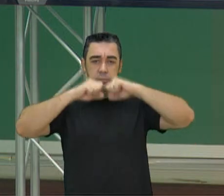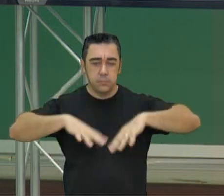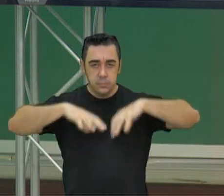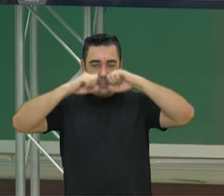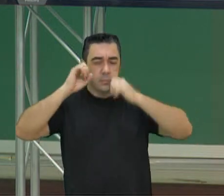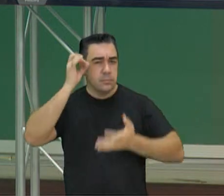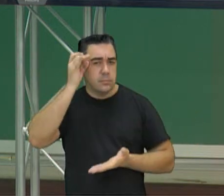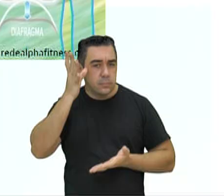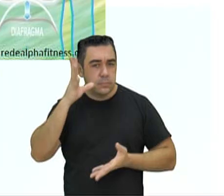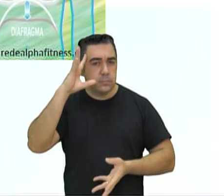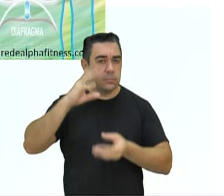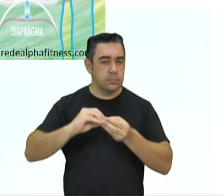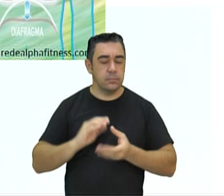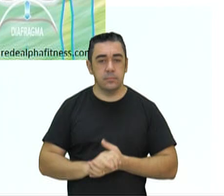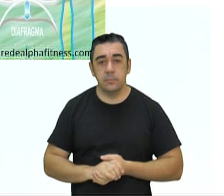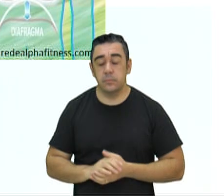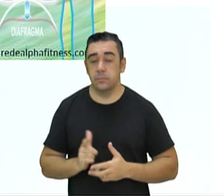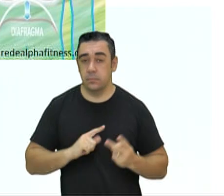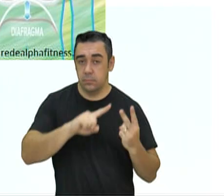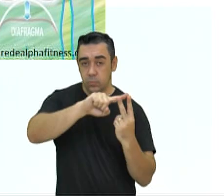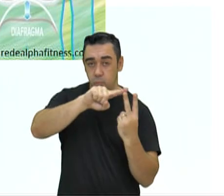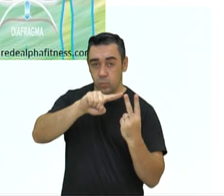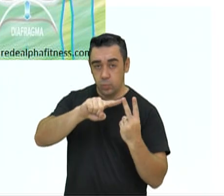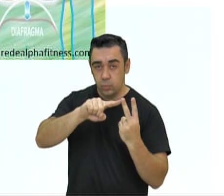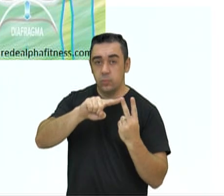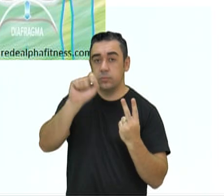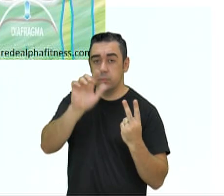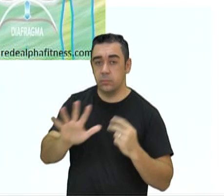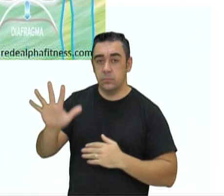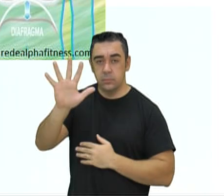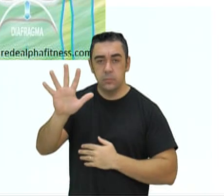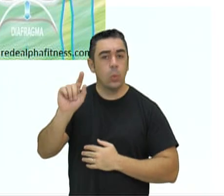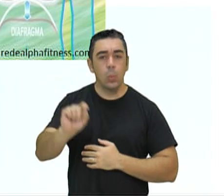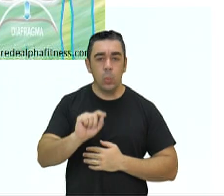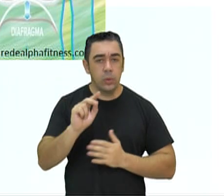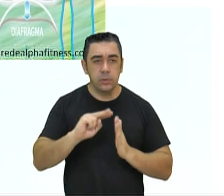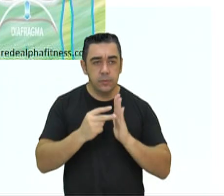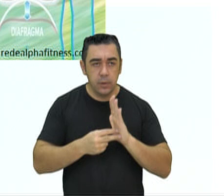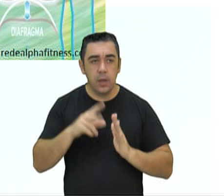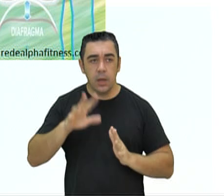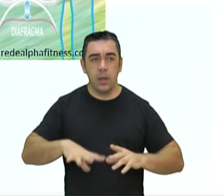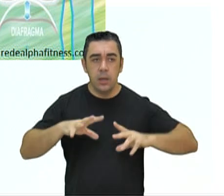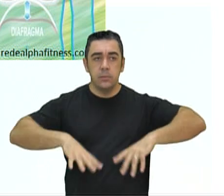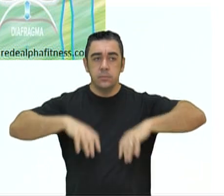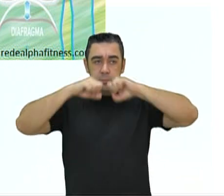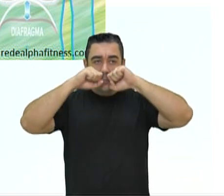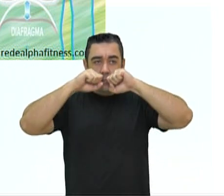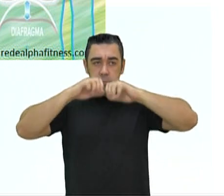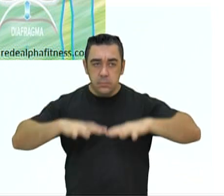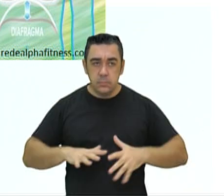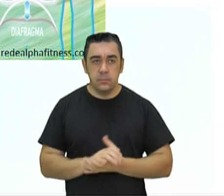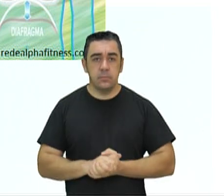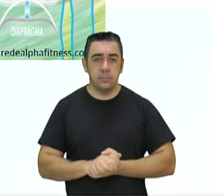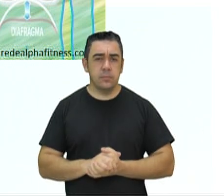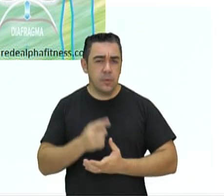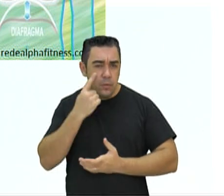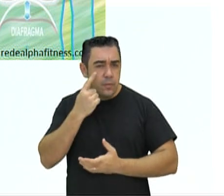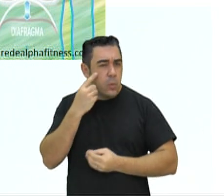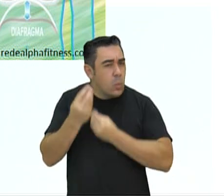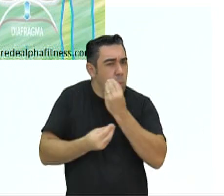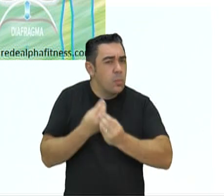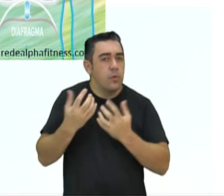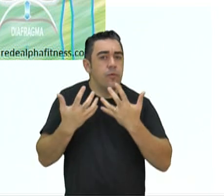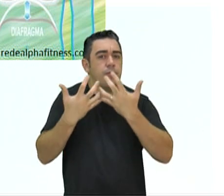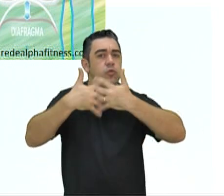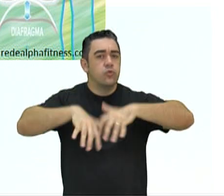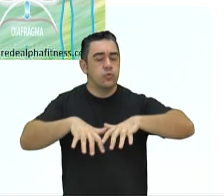de assimilar. Então, temos aqui 2 imagens que dizem respeito à respiração em si. Então, temos como o mecanismo da